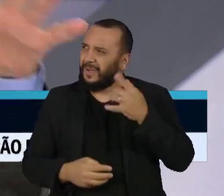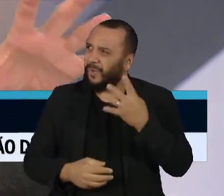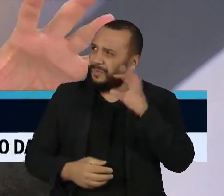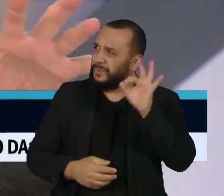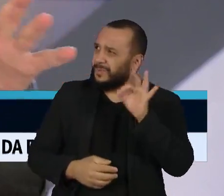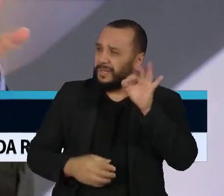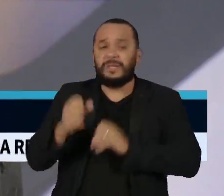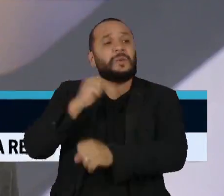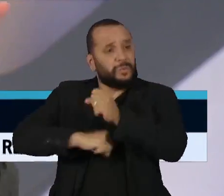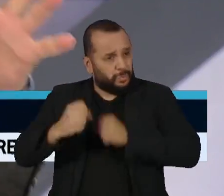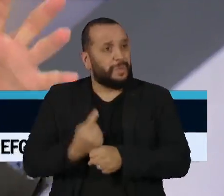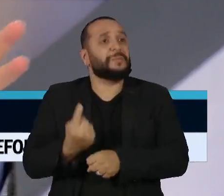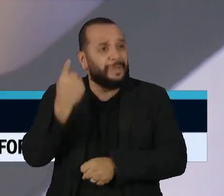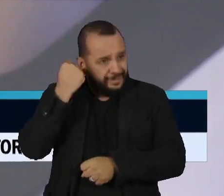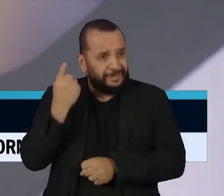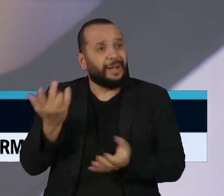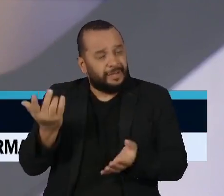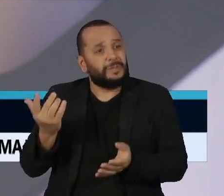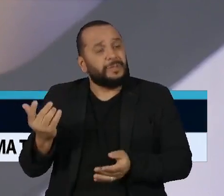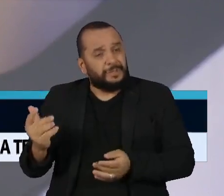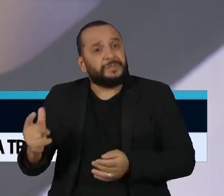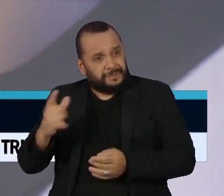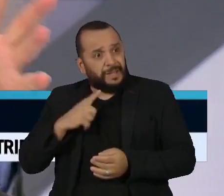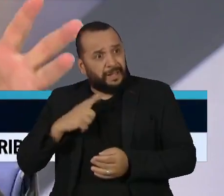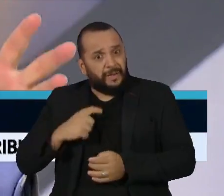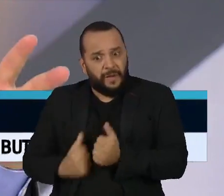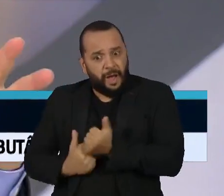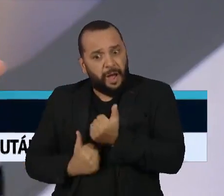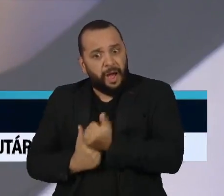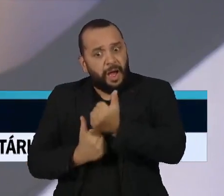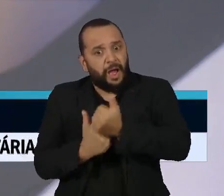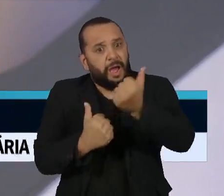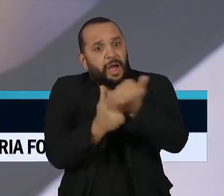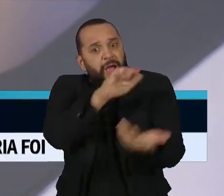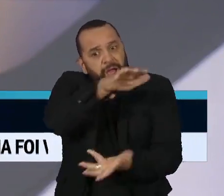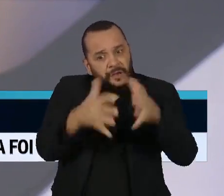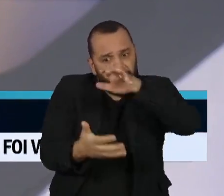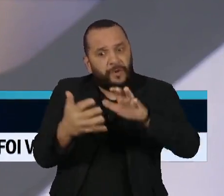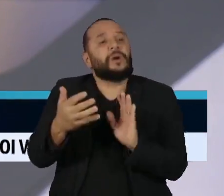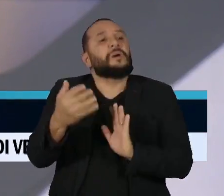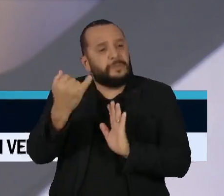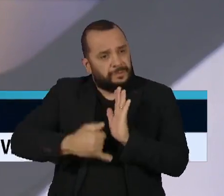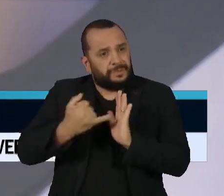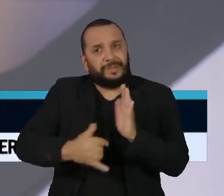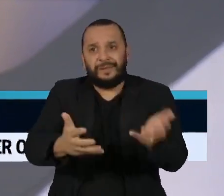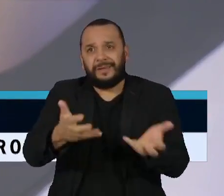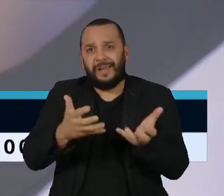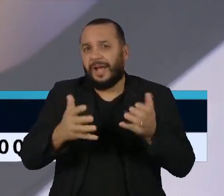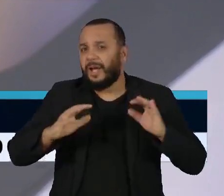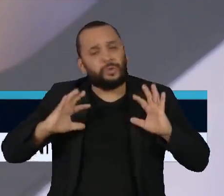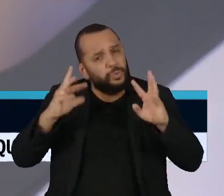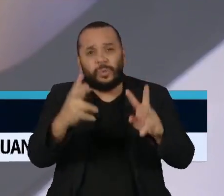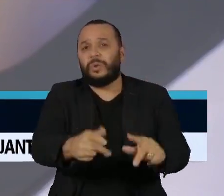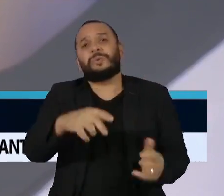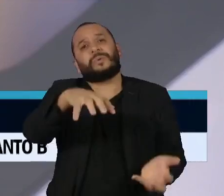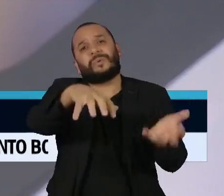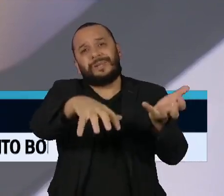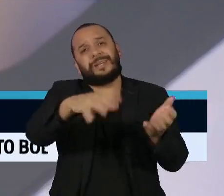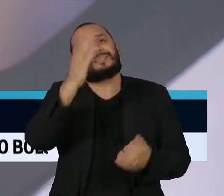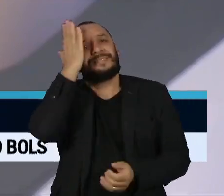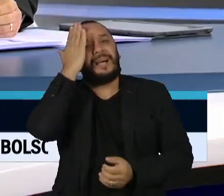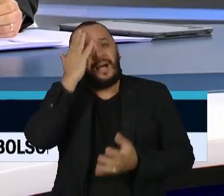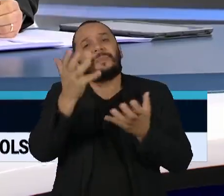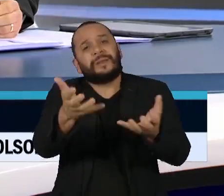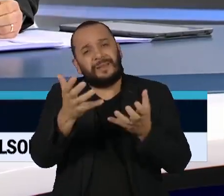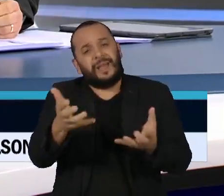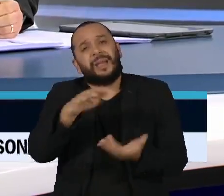você olhar a tendência do Congresso, via que ele já estava convencido sobre essa reforma já faz uns 4, 5